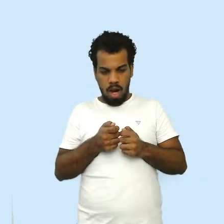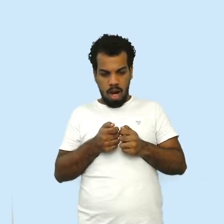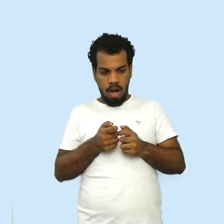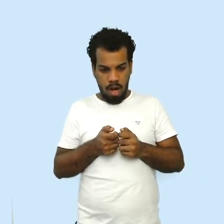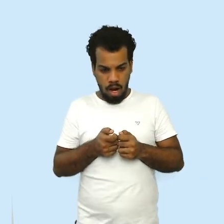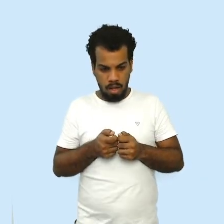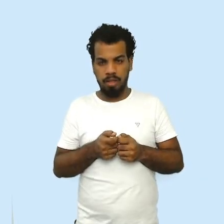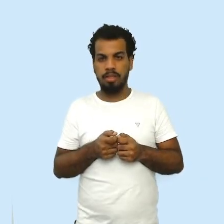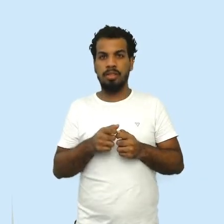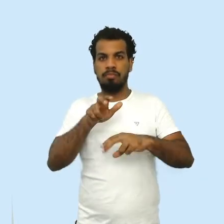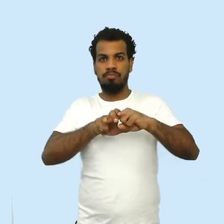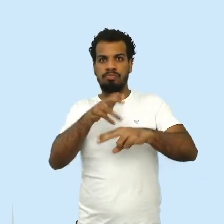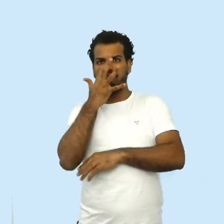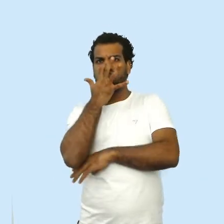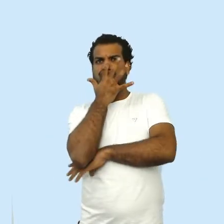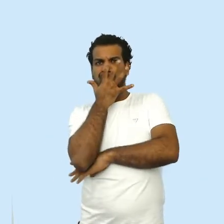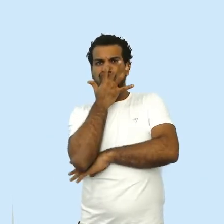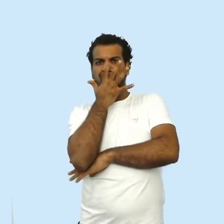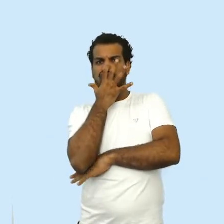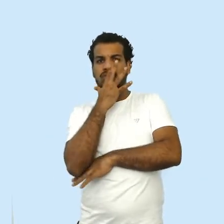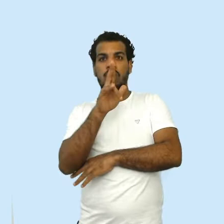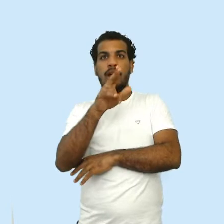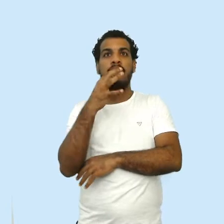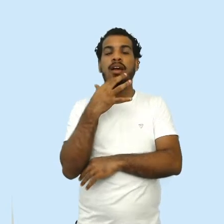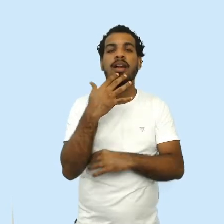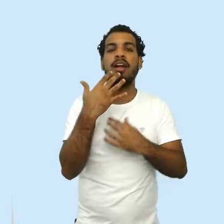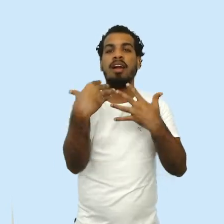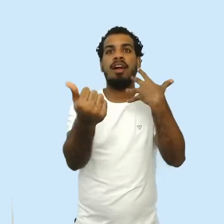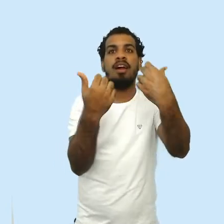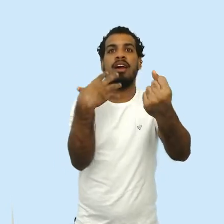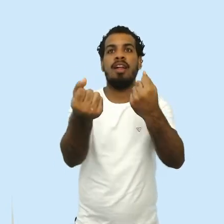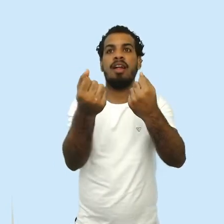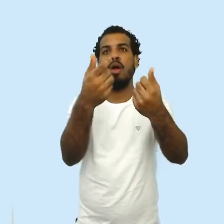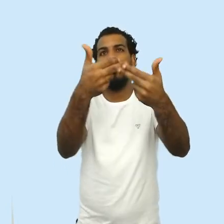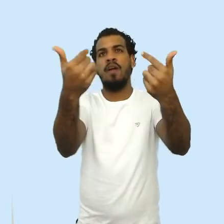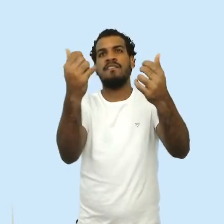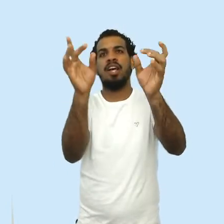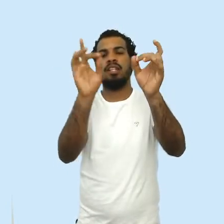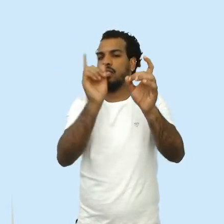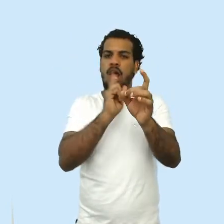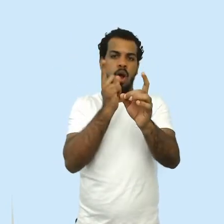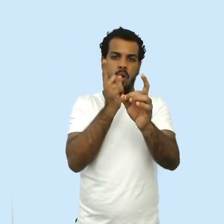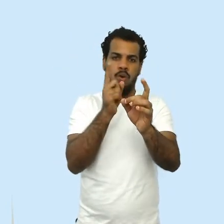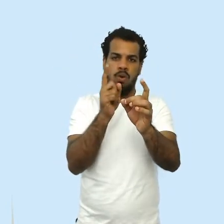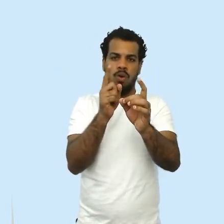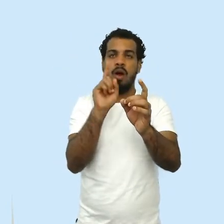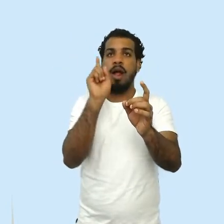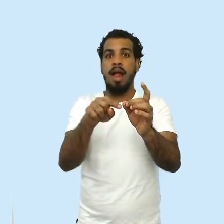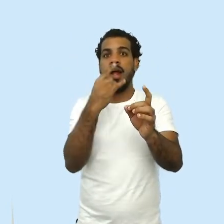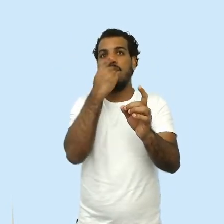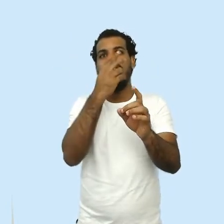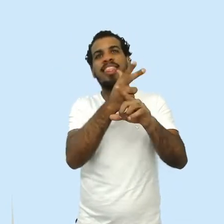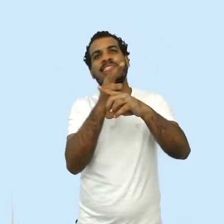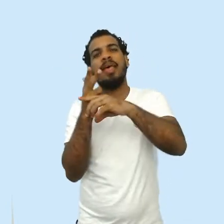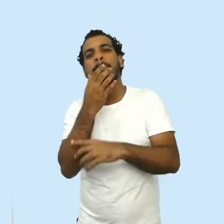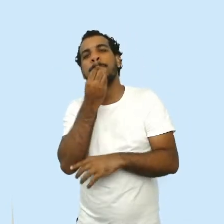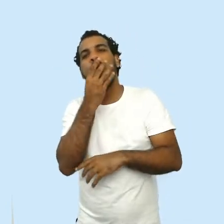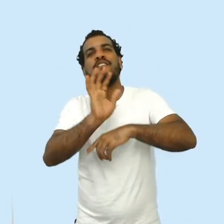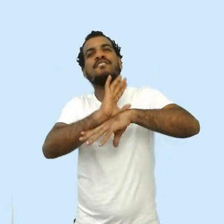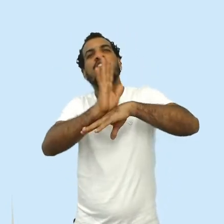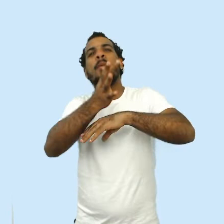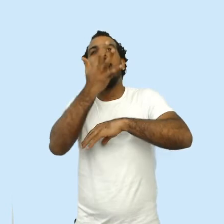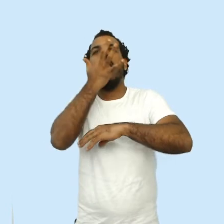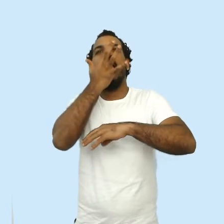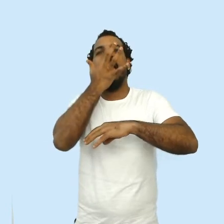é a série. Você senta para ver a série, você está preso ali vendo a série. Só que nos intervalos vão aparecer os comerciais